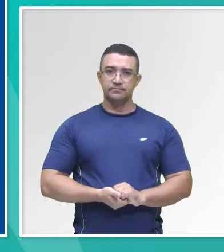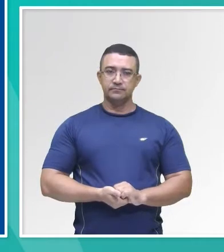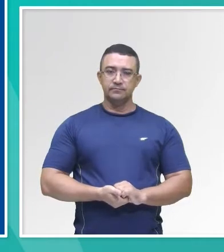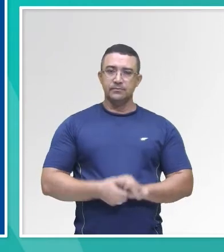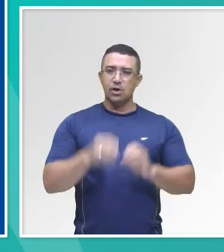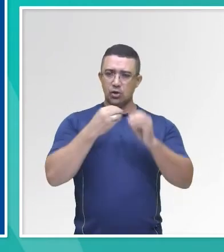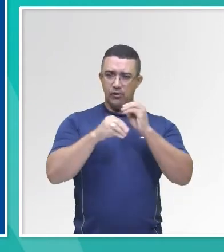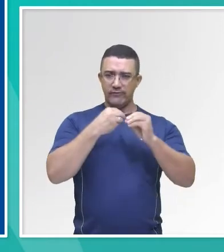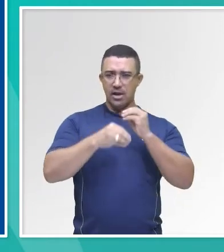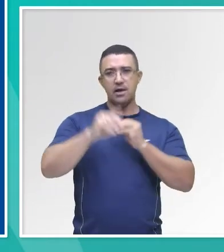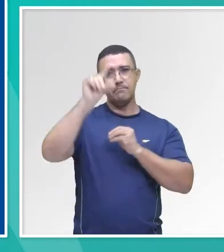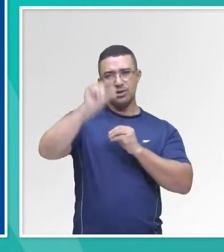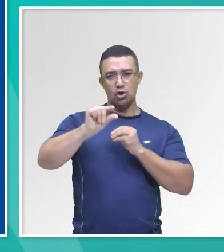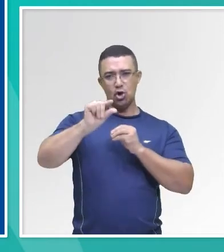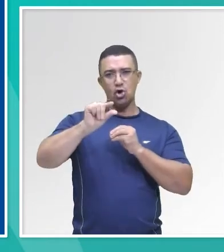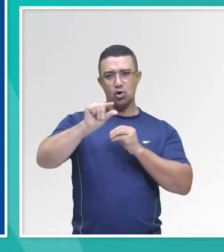romance,